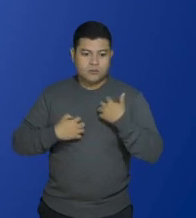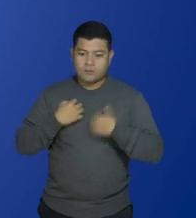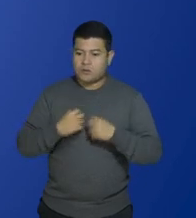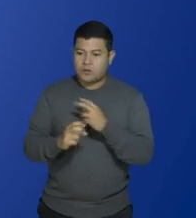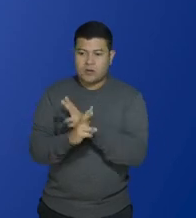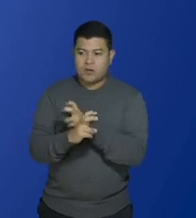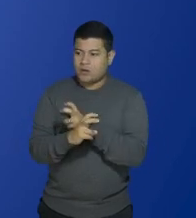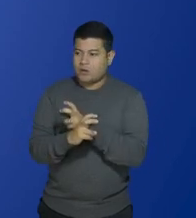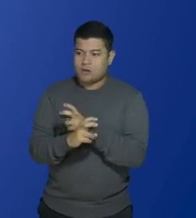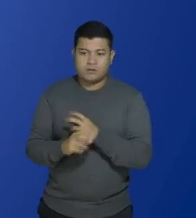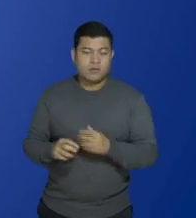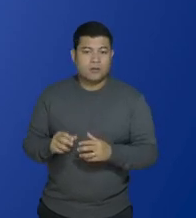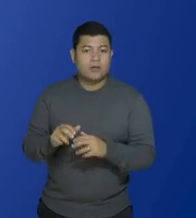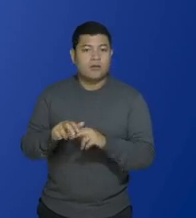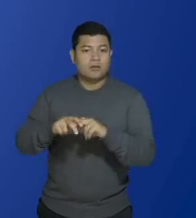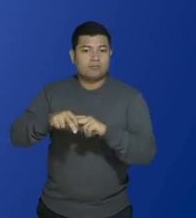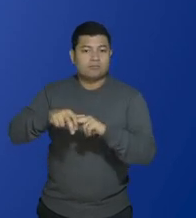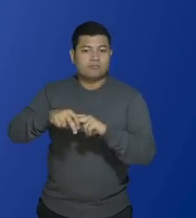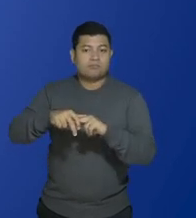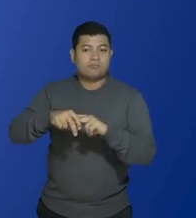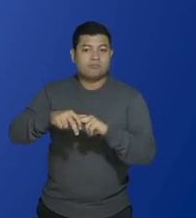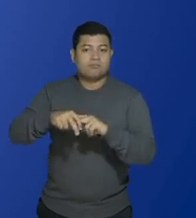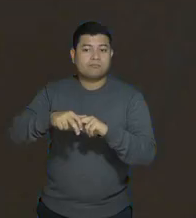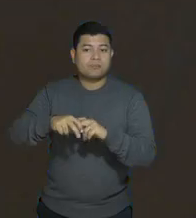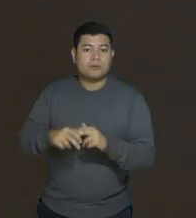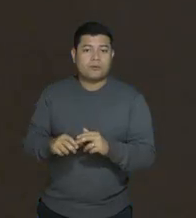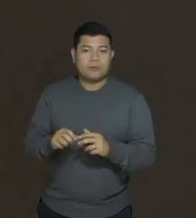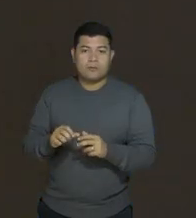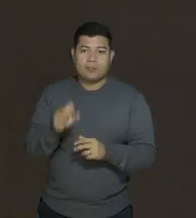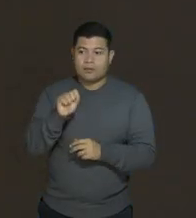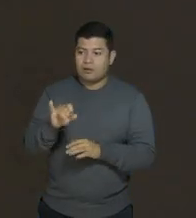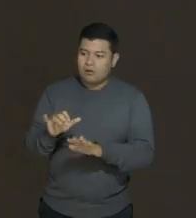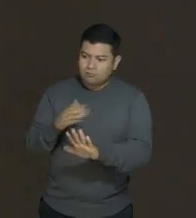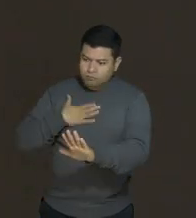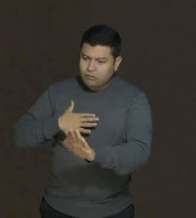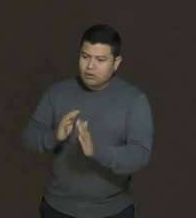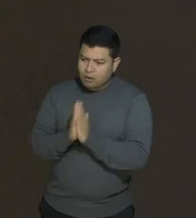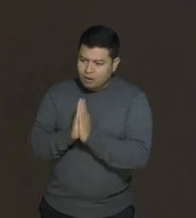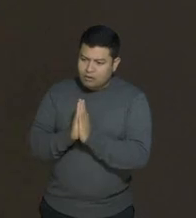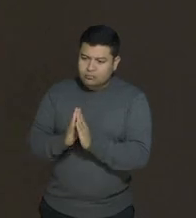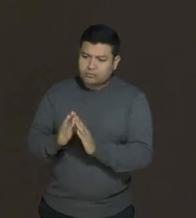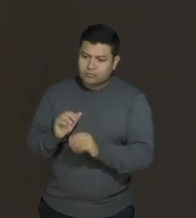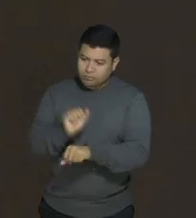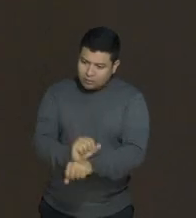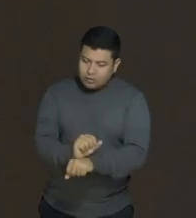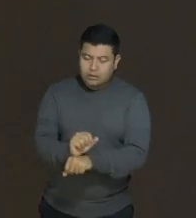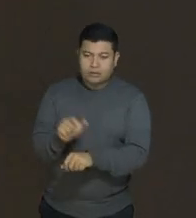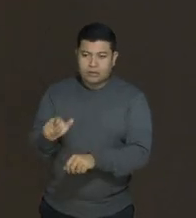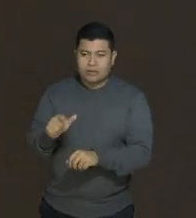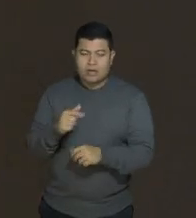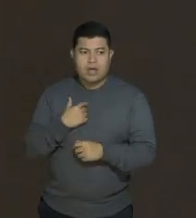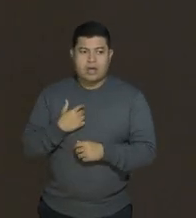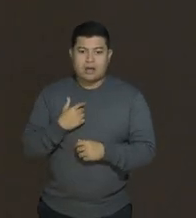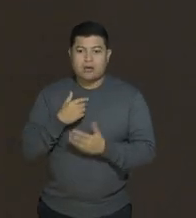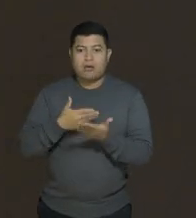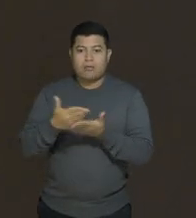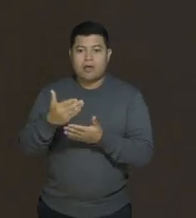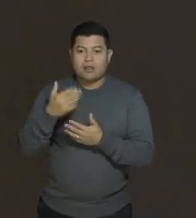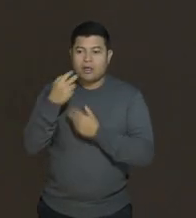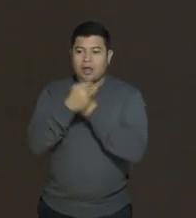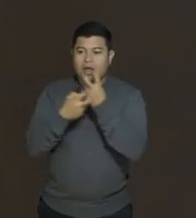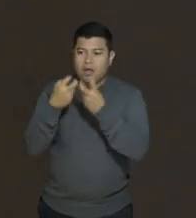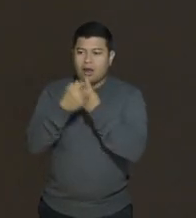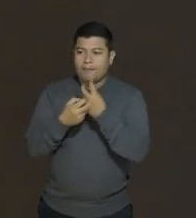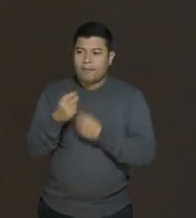pede, fica parado, eles começam a fazer som com a boca, para compensar eles não poderem se mexer. Eles